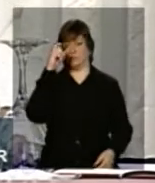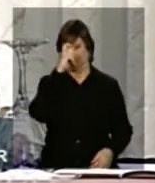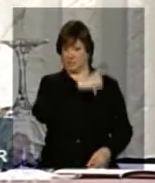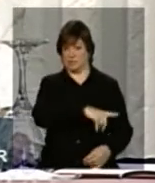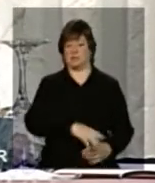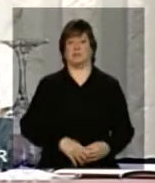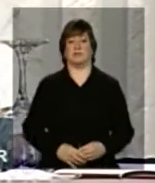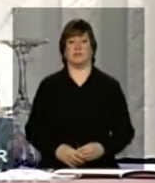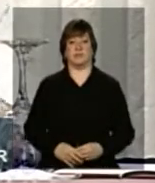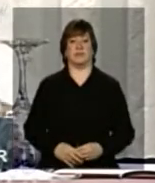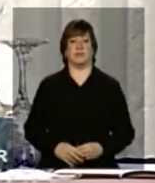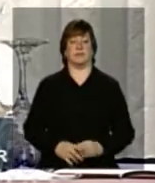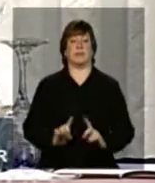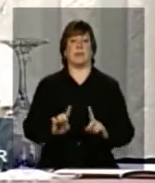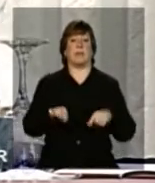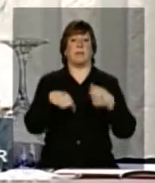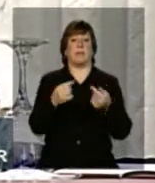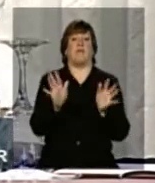final,